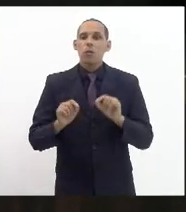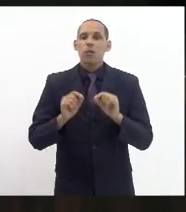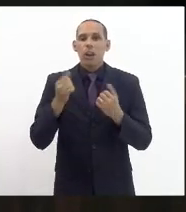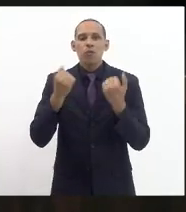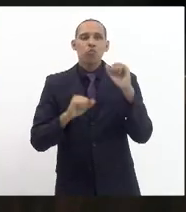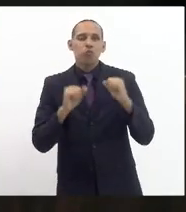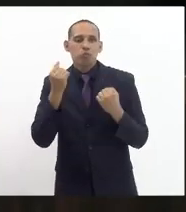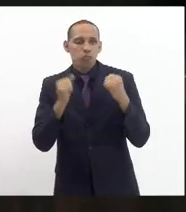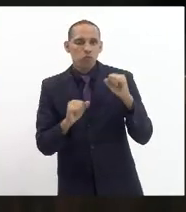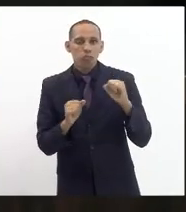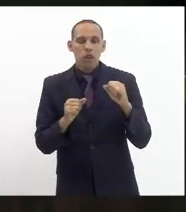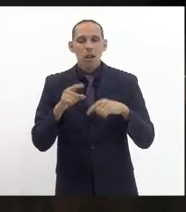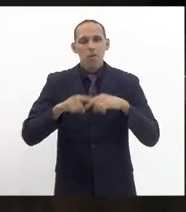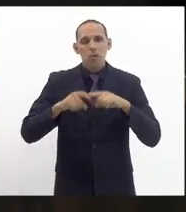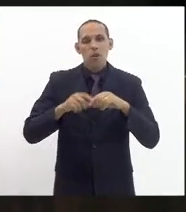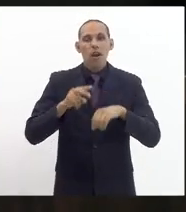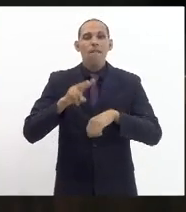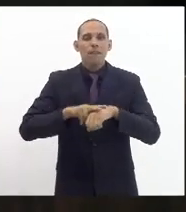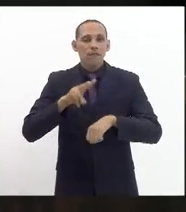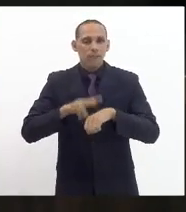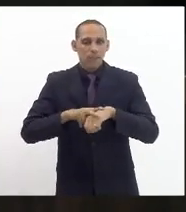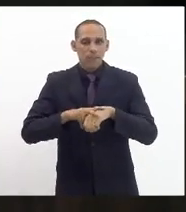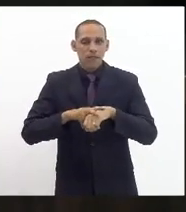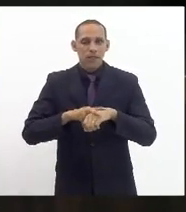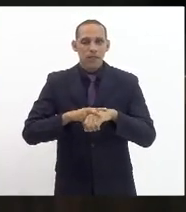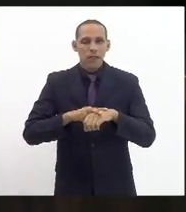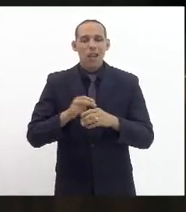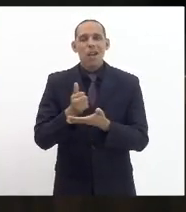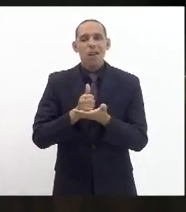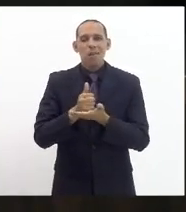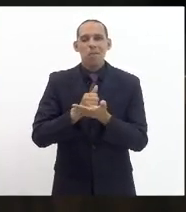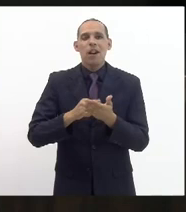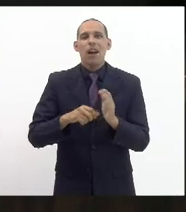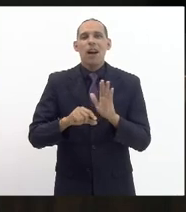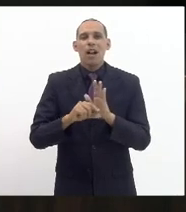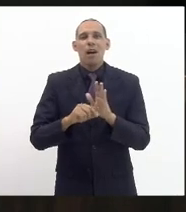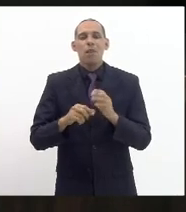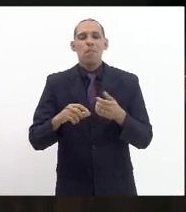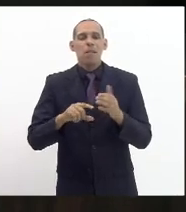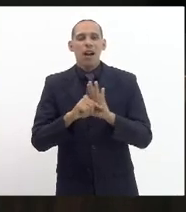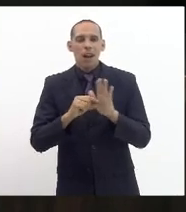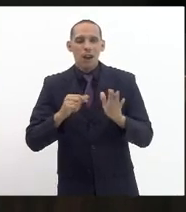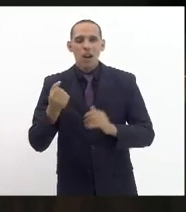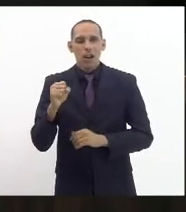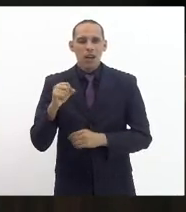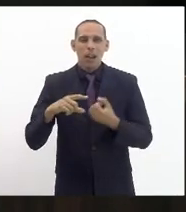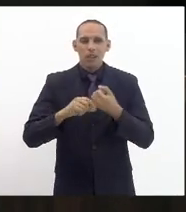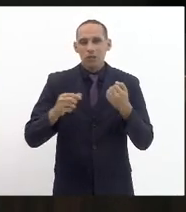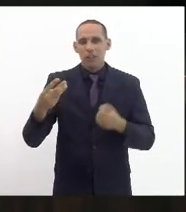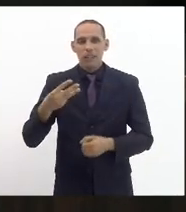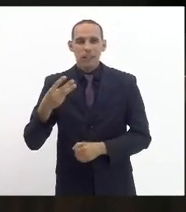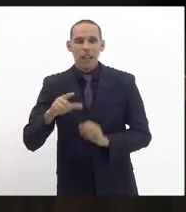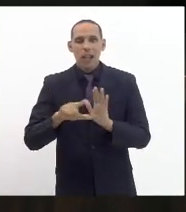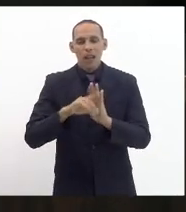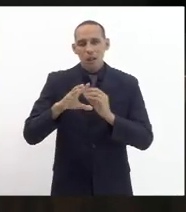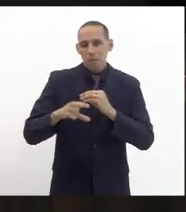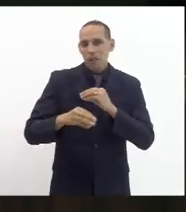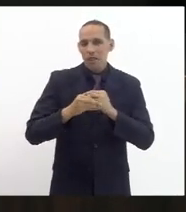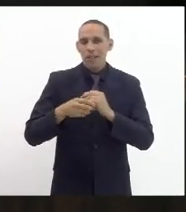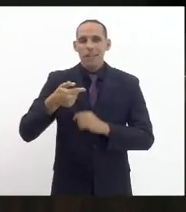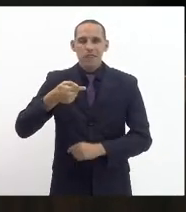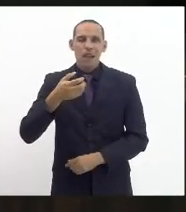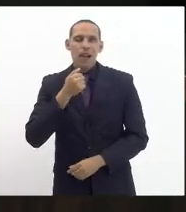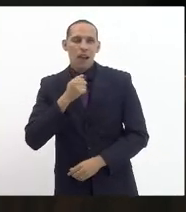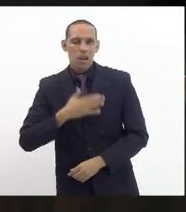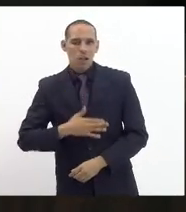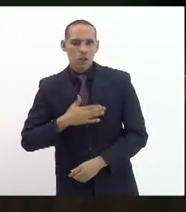de produtos de vidro com base no artigo 8º, no parágrafo 8º do artigo 3º da Lei Complementar 160, de 7 de agosto de